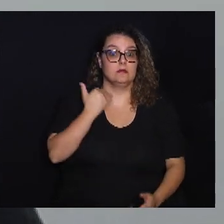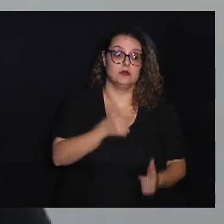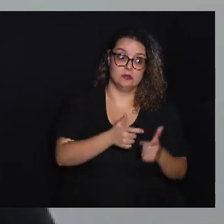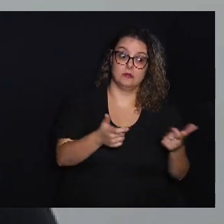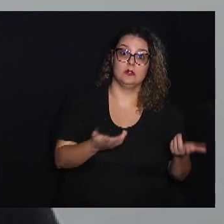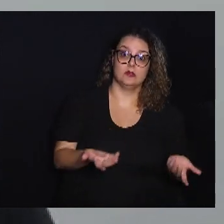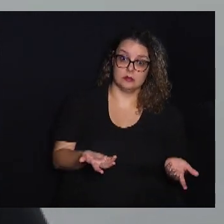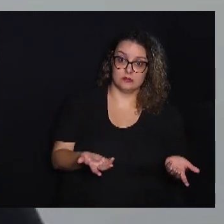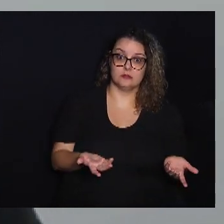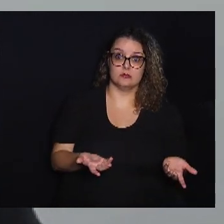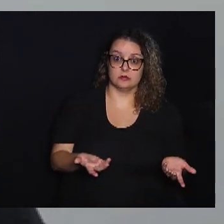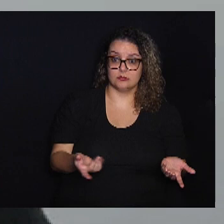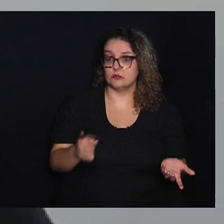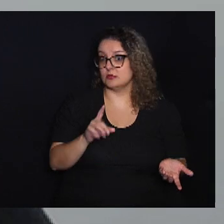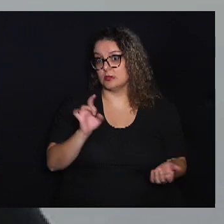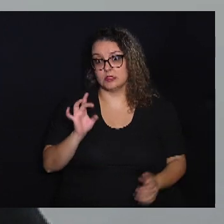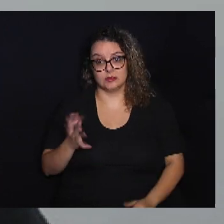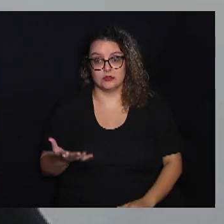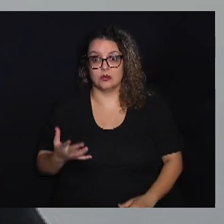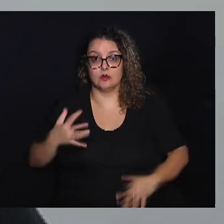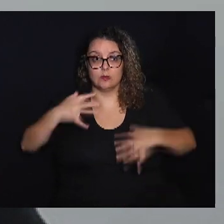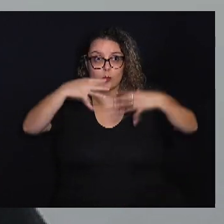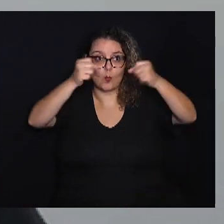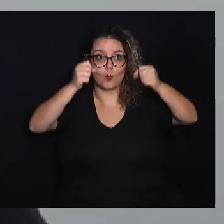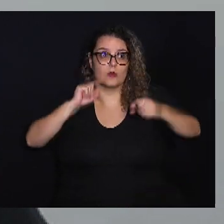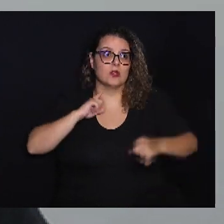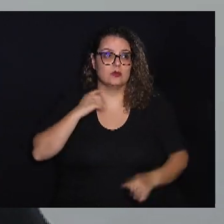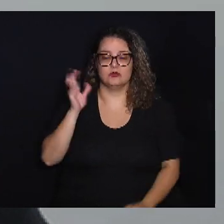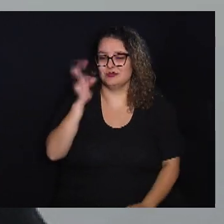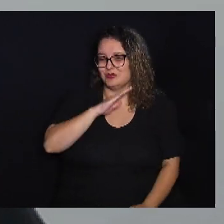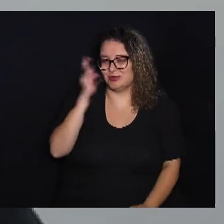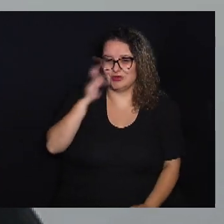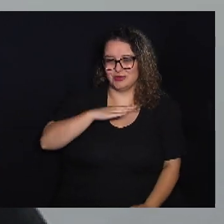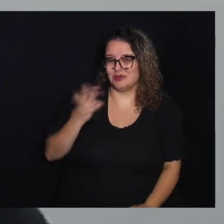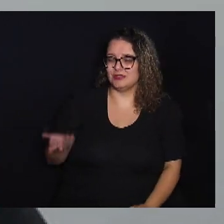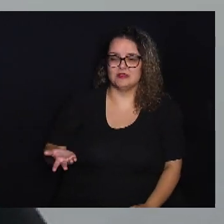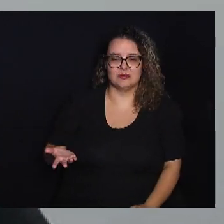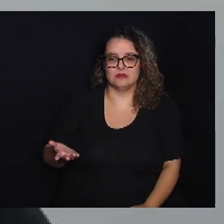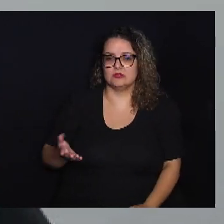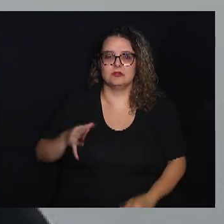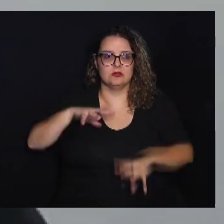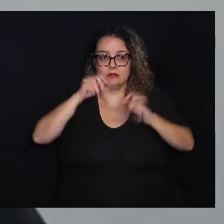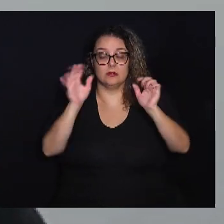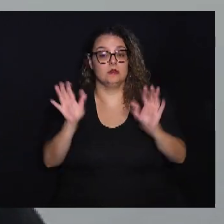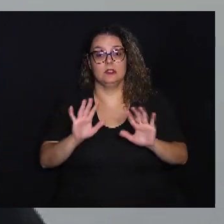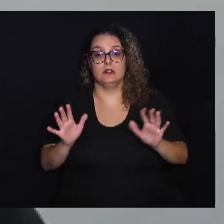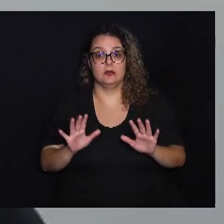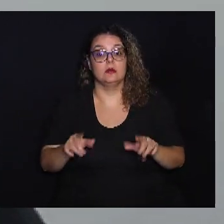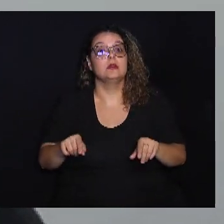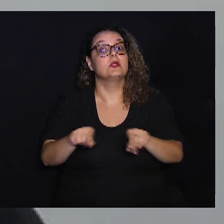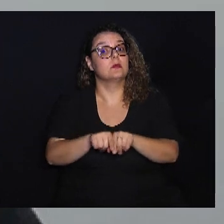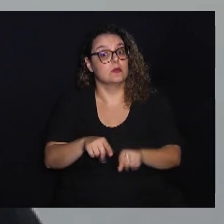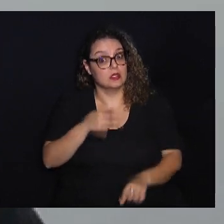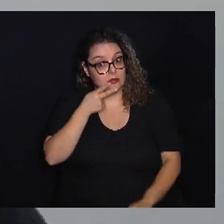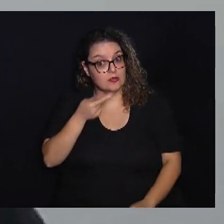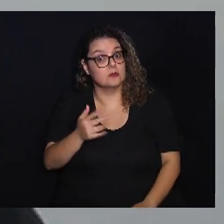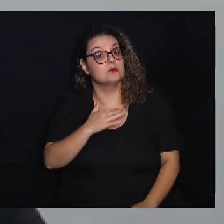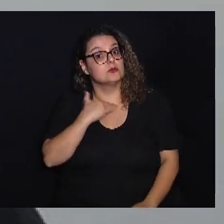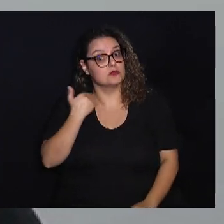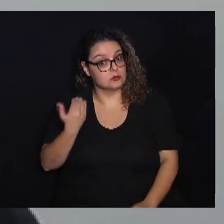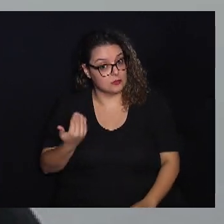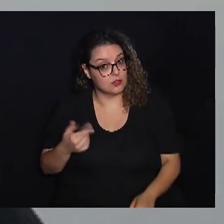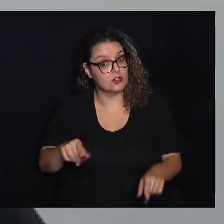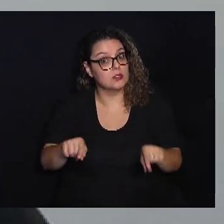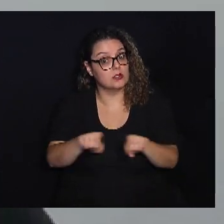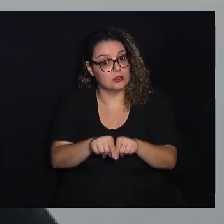prazo, mortalidade de câncer de pulmão, porque a gente estima que hoje o que a gente vai ter de exposição vai causar um dano